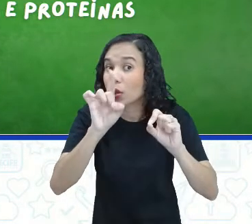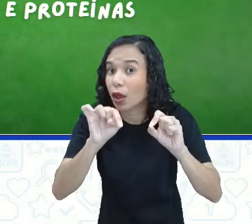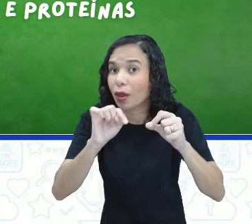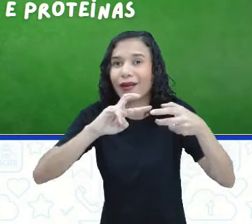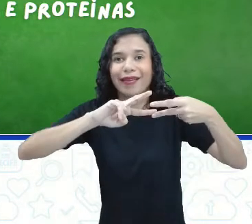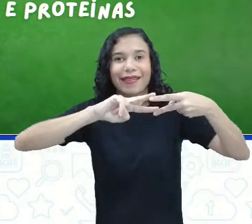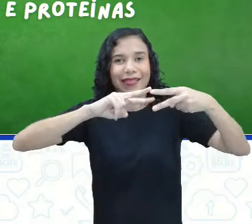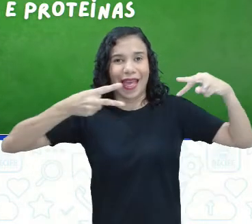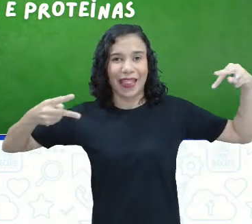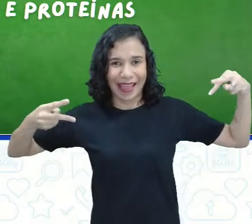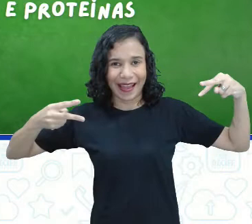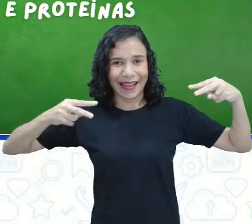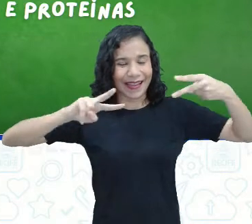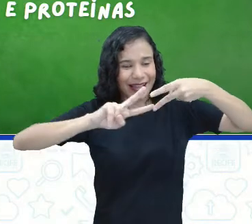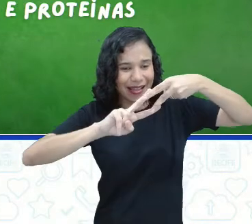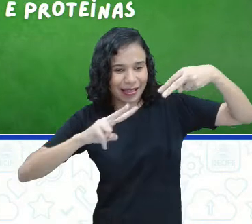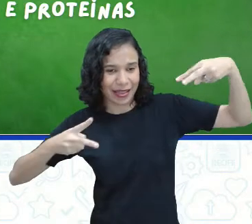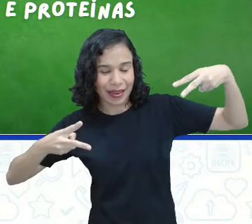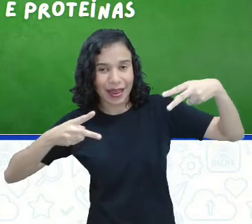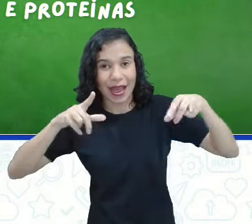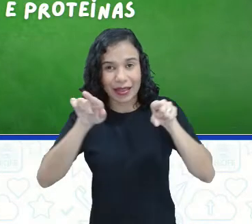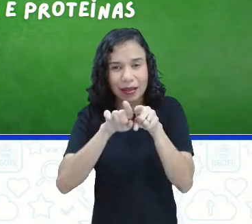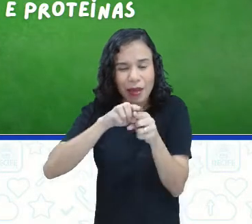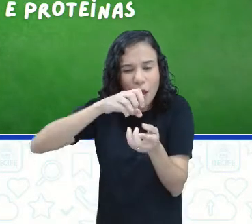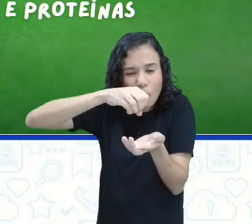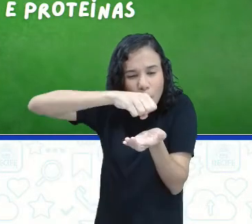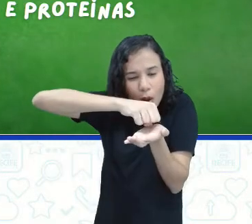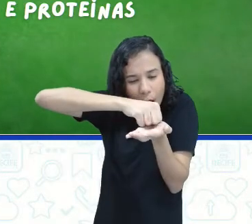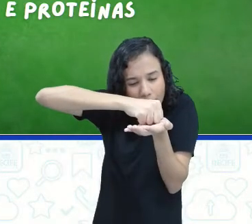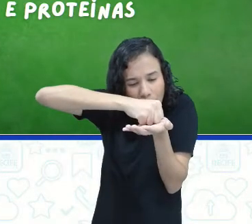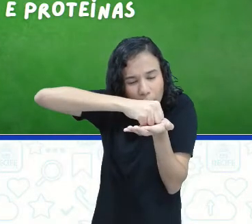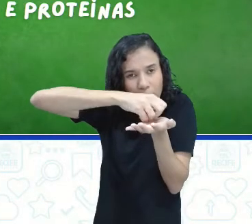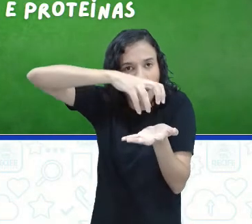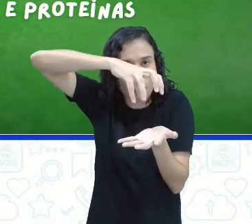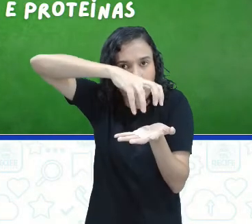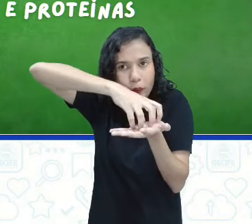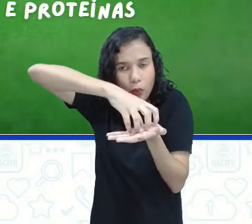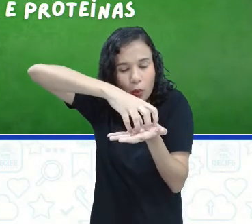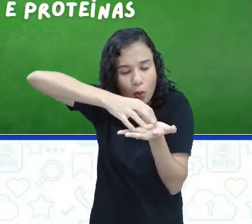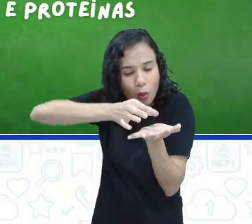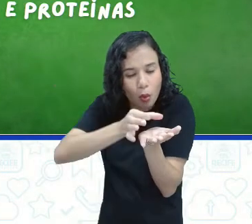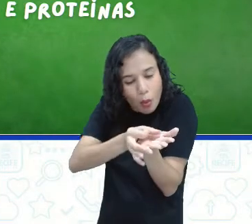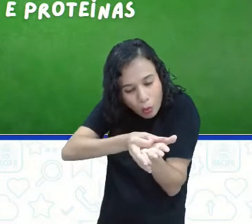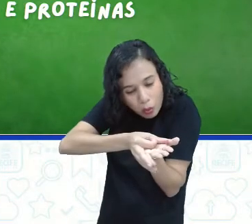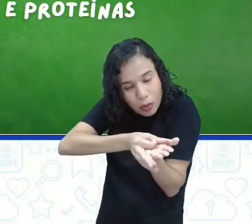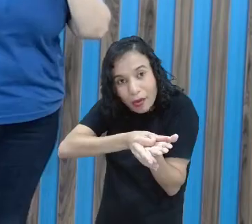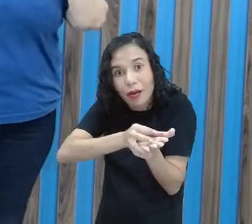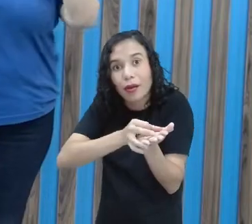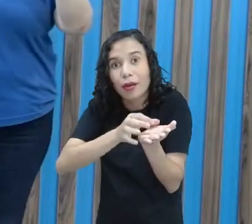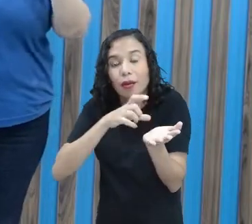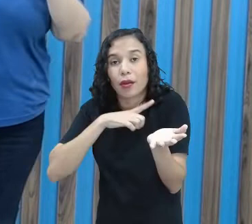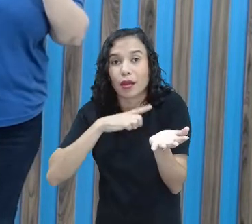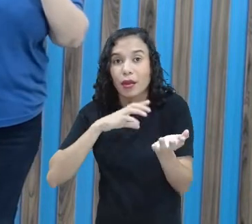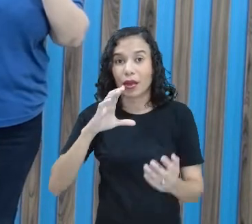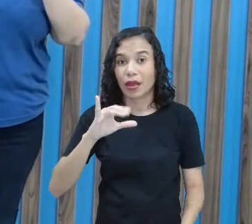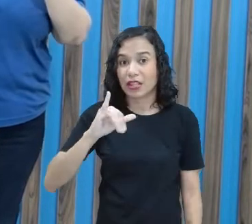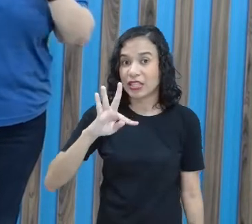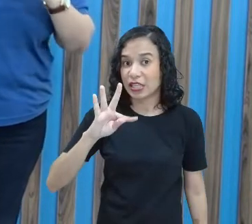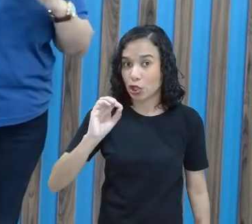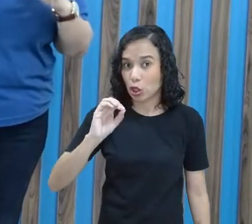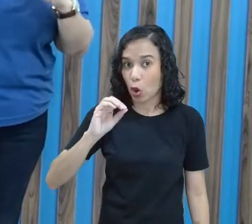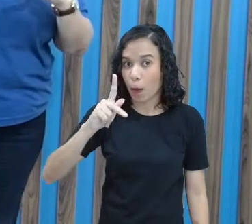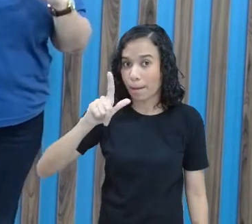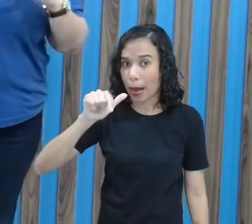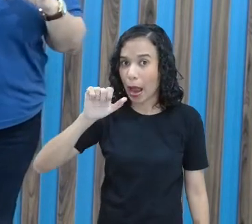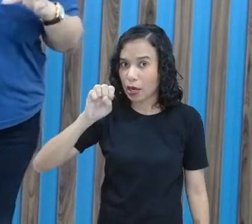O DNA. E o nucleolo está mergulhado ali no nucleoplasma. Então, em vez de a gente chamar de citoplasma, que